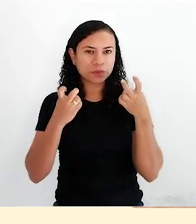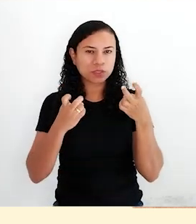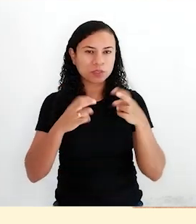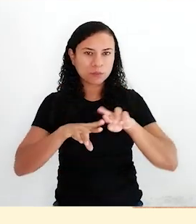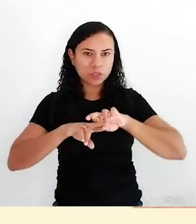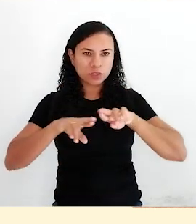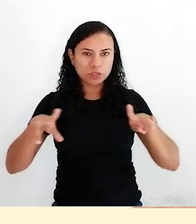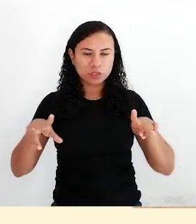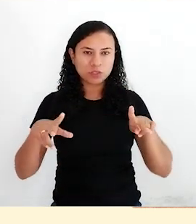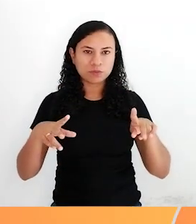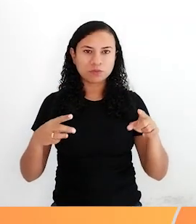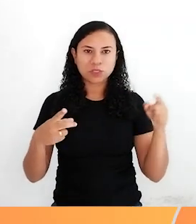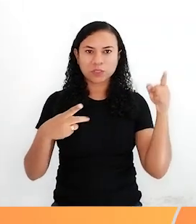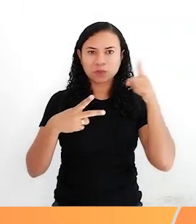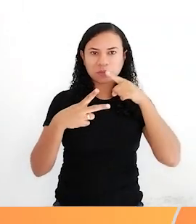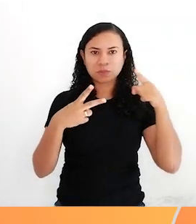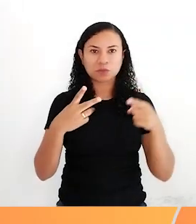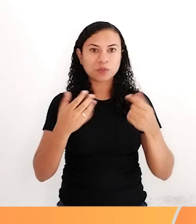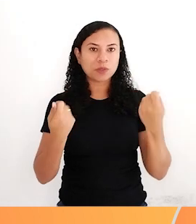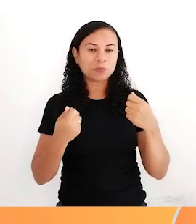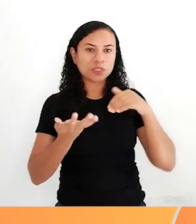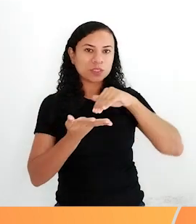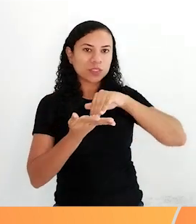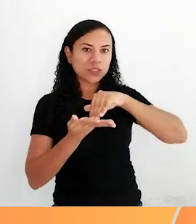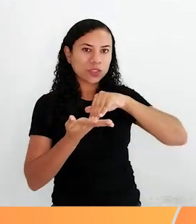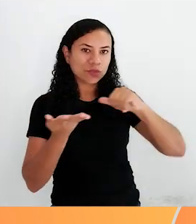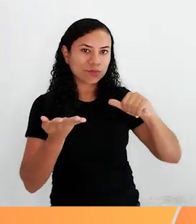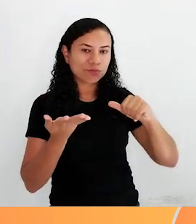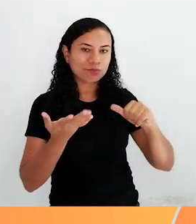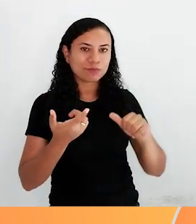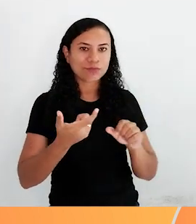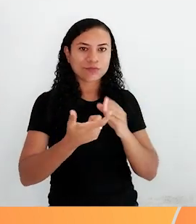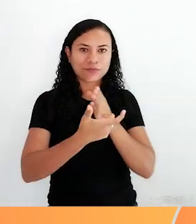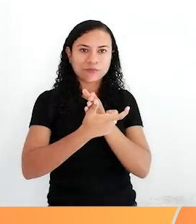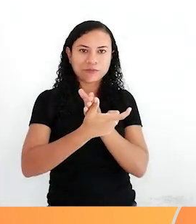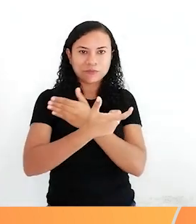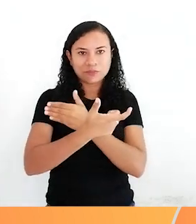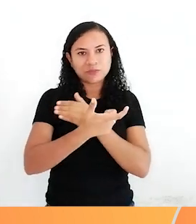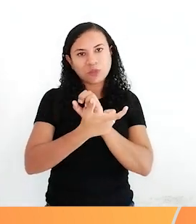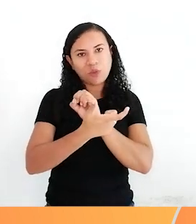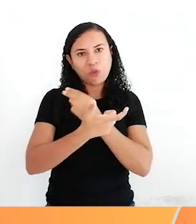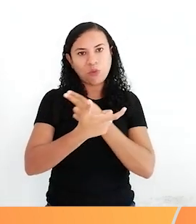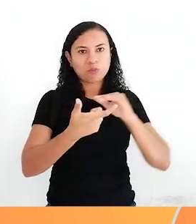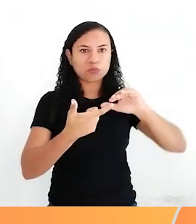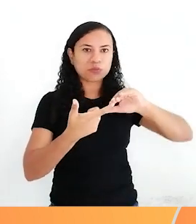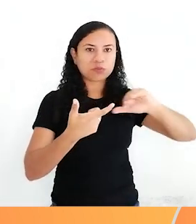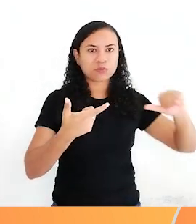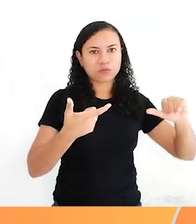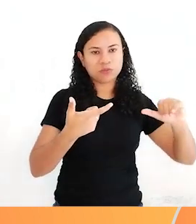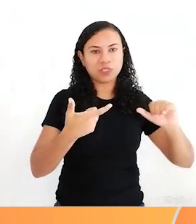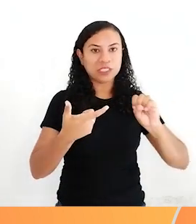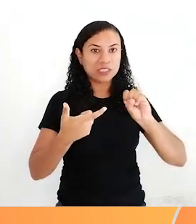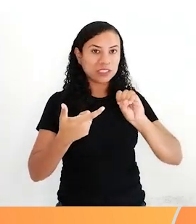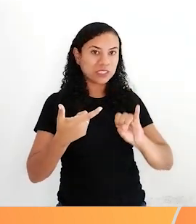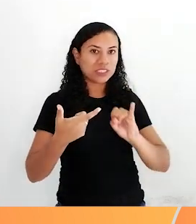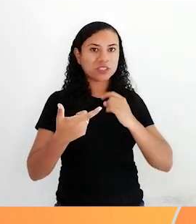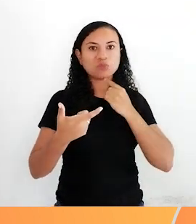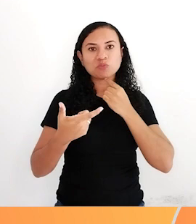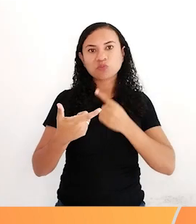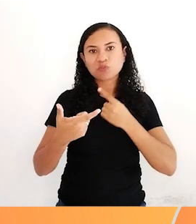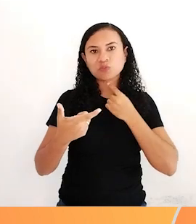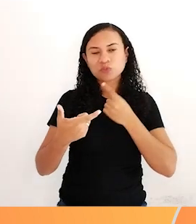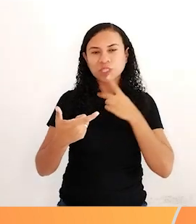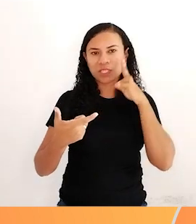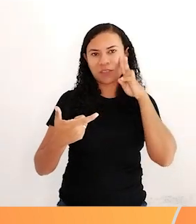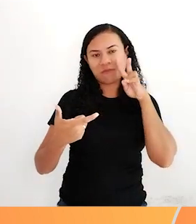derivação parasintética, basta retirar o prefixo ou sufixo da palavra na qual se tem dúvida. Feito isso,